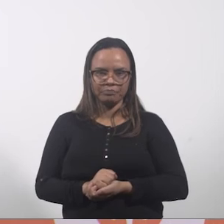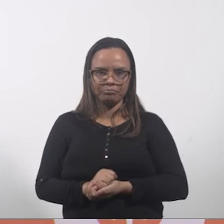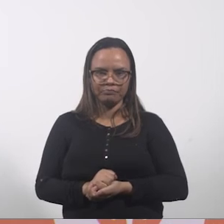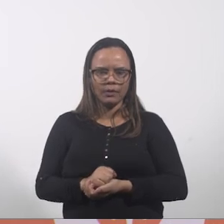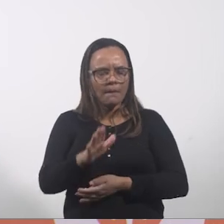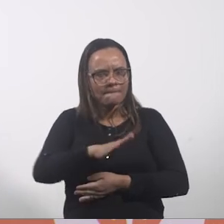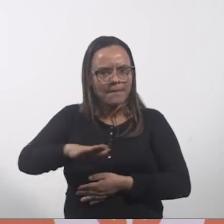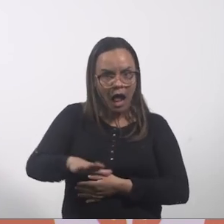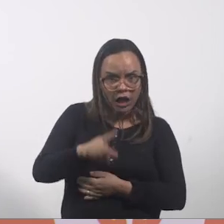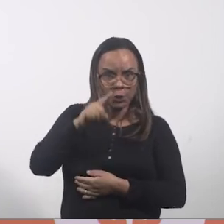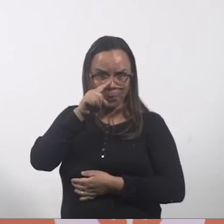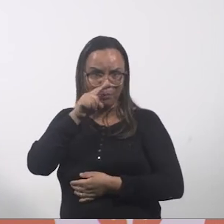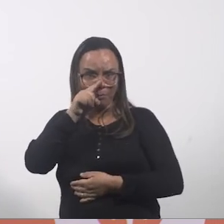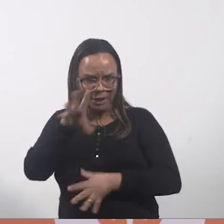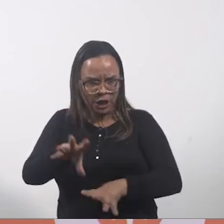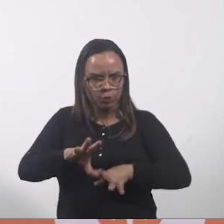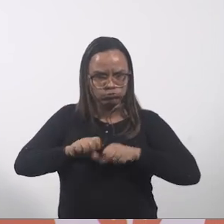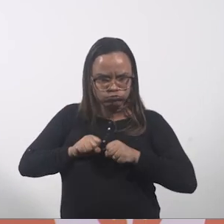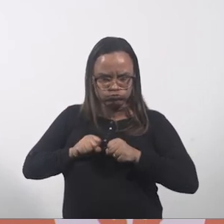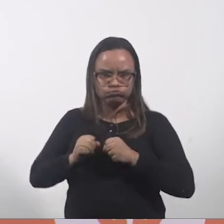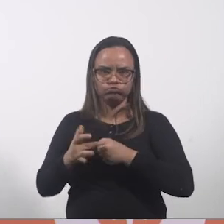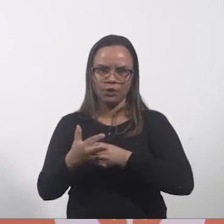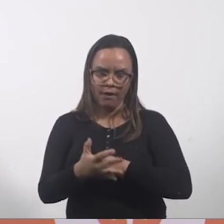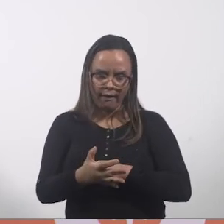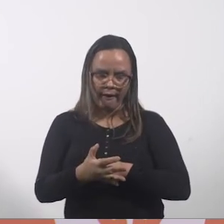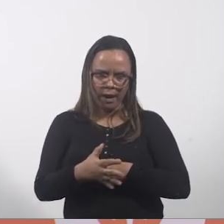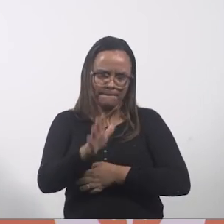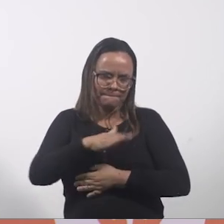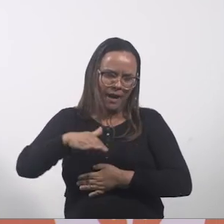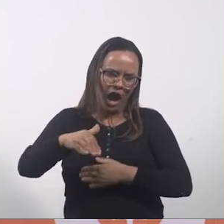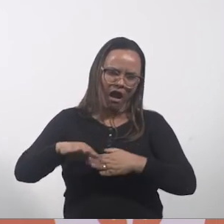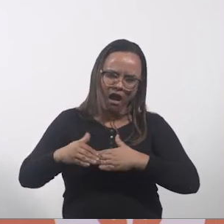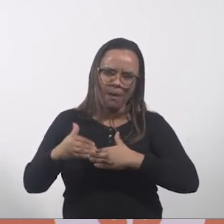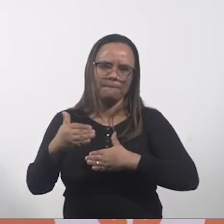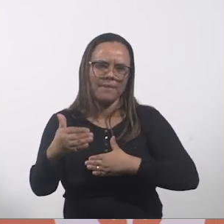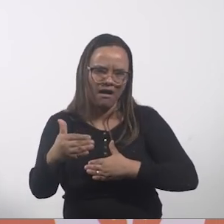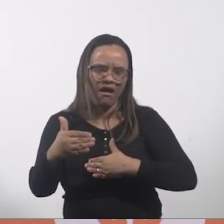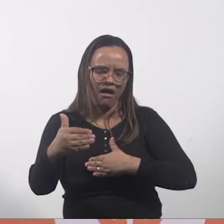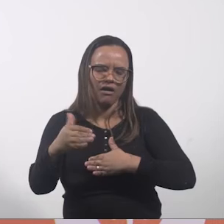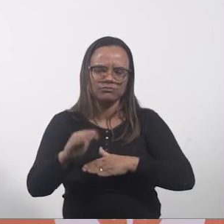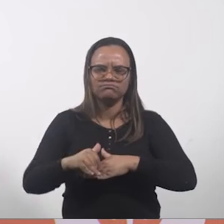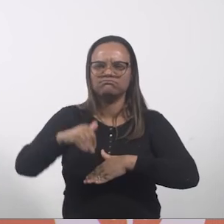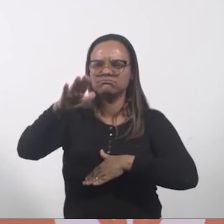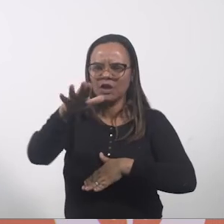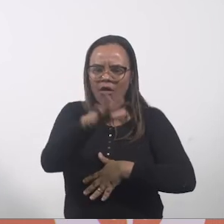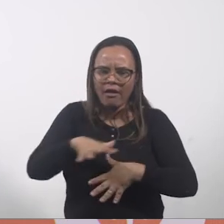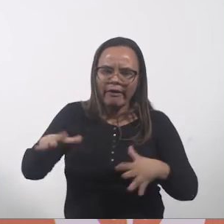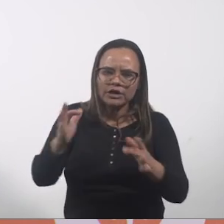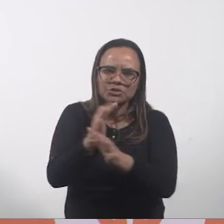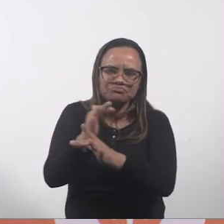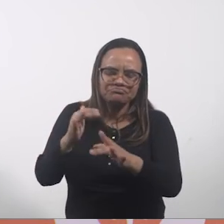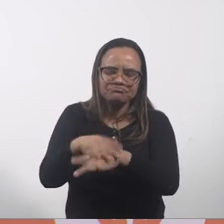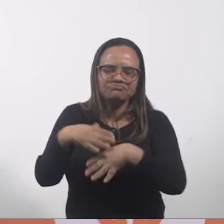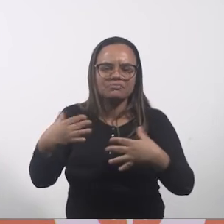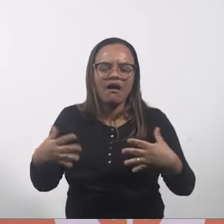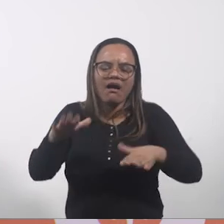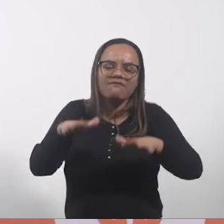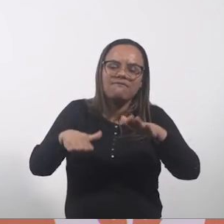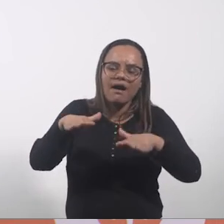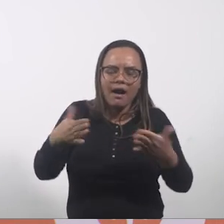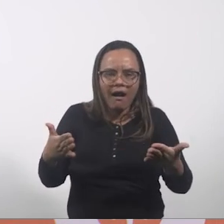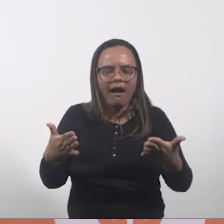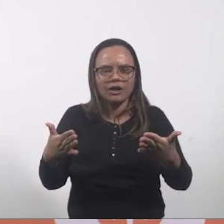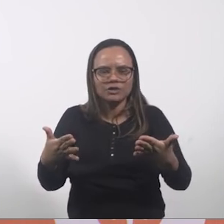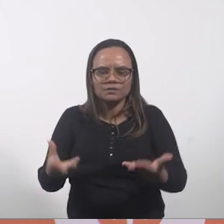vulnerável, mas não conseguimos aí partir para contingente mais populosos, exatamente porque dependemos